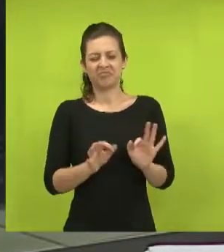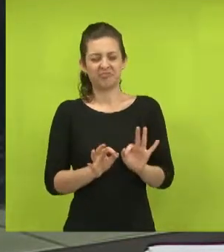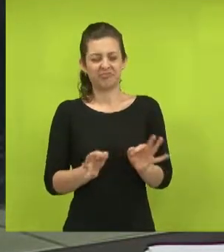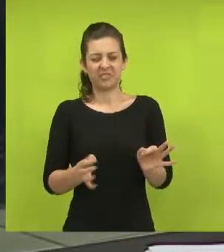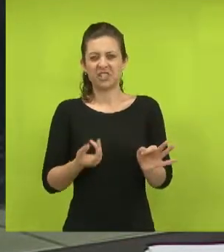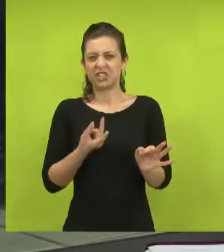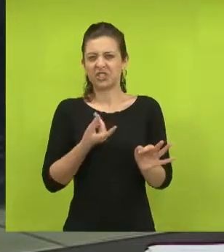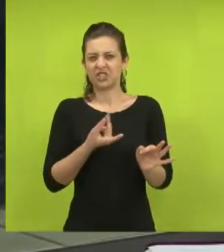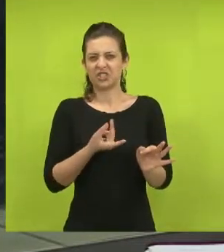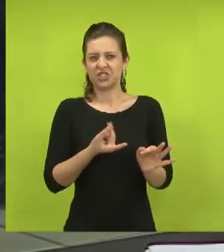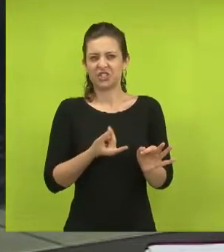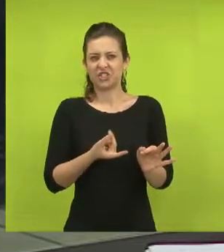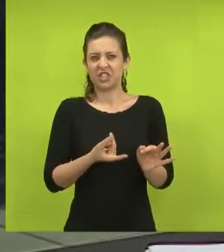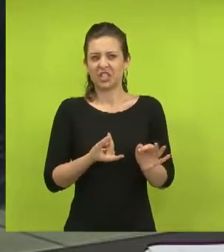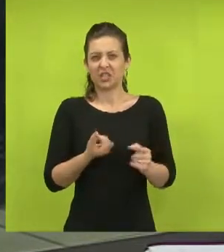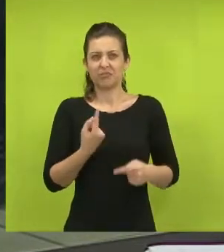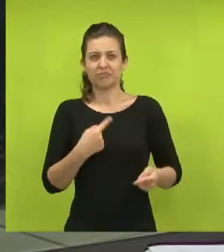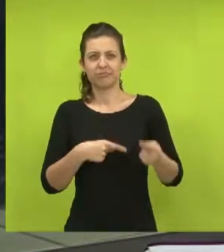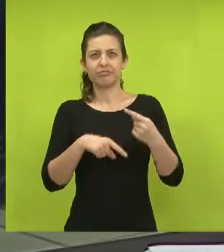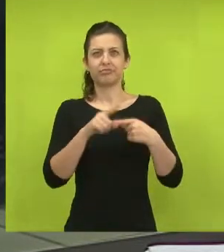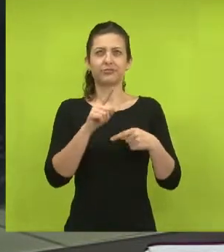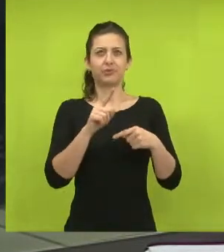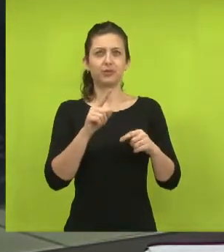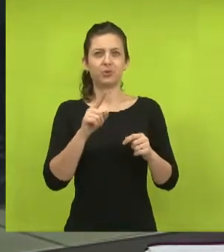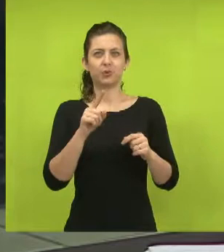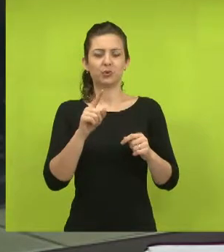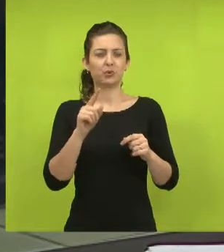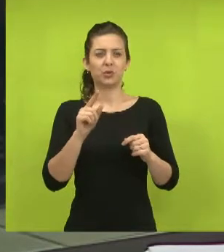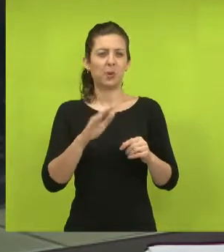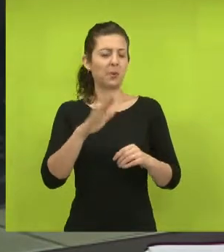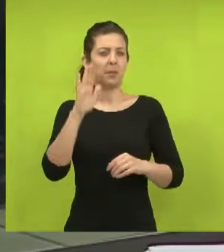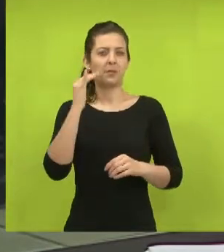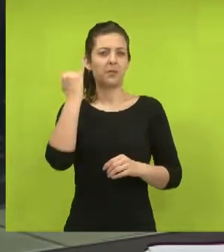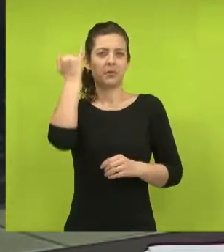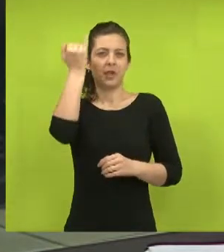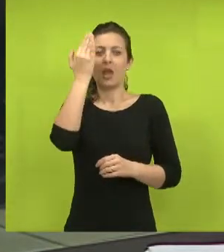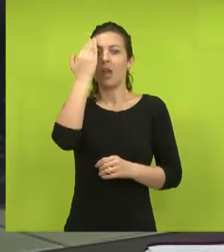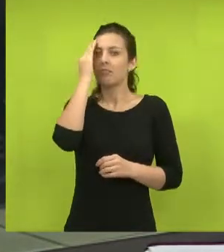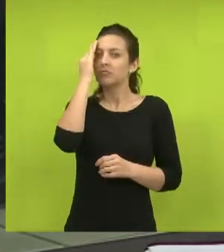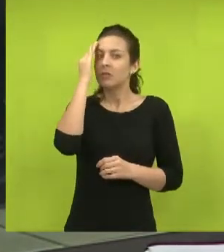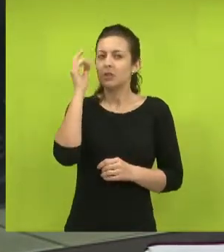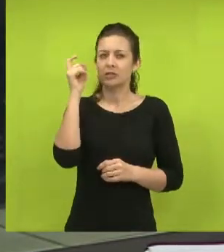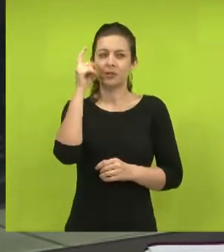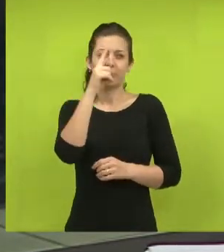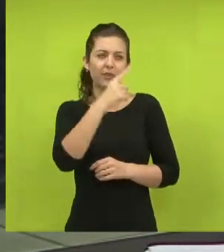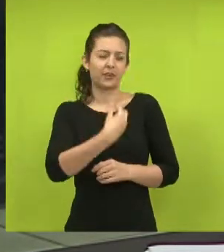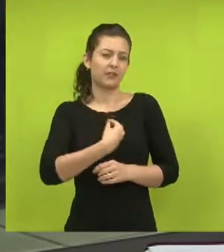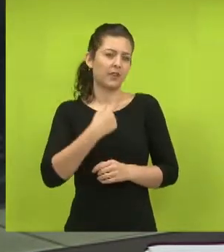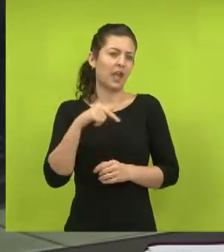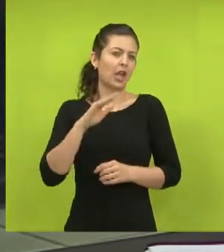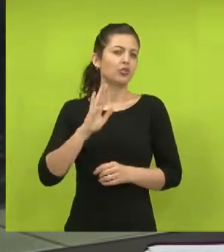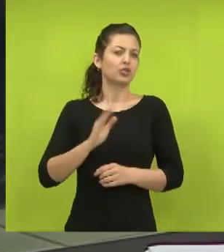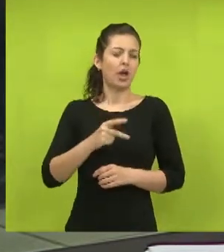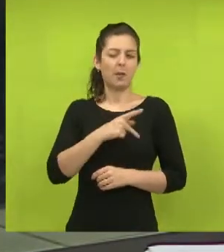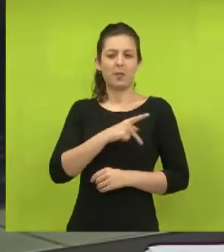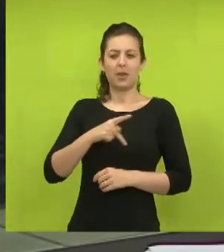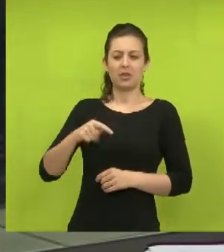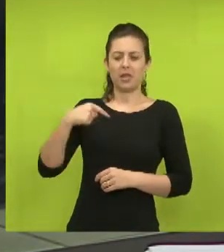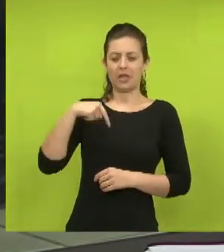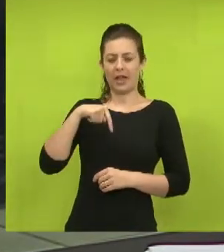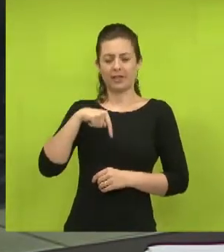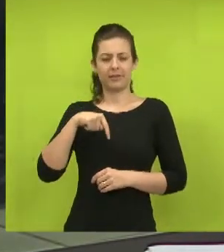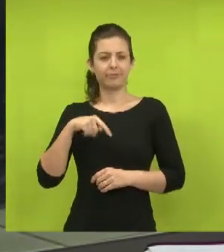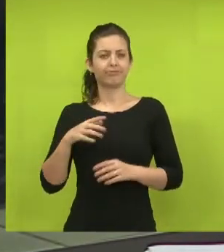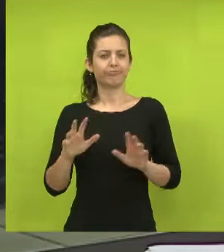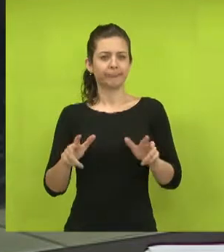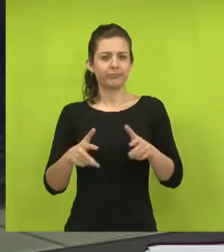que o dinheiro ele acaba superando tudo. Eu entendo as dificuldades, Lucimar. Como disse, fui presidente dessa casa, sei do